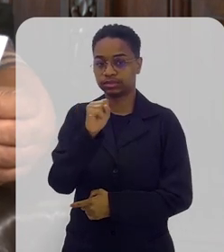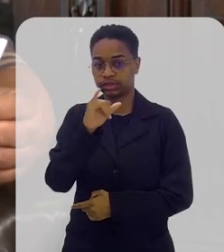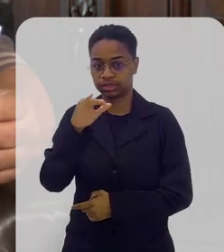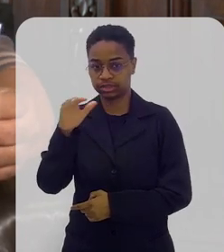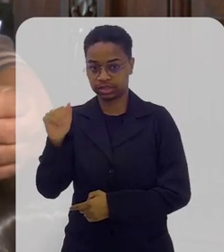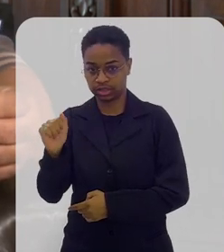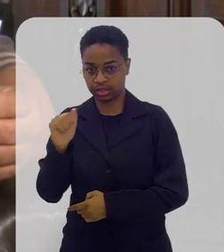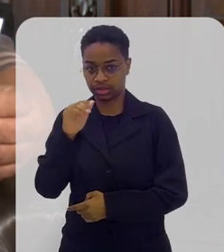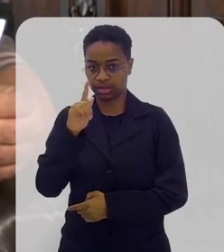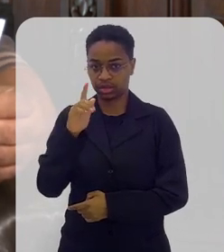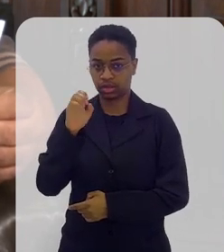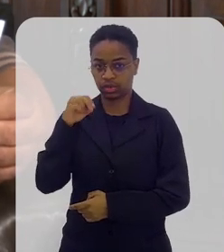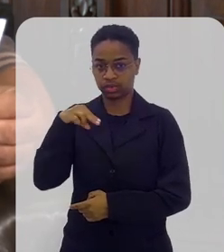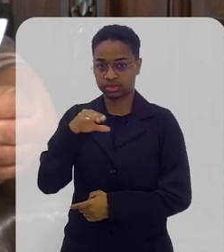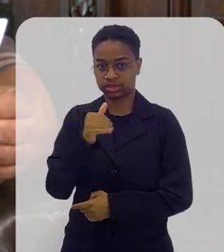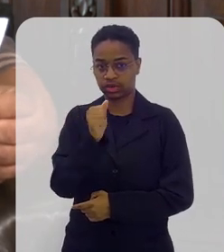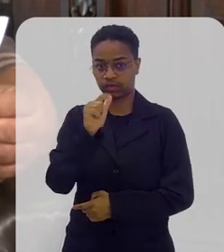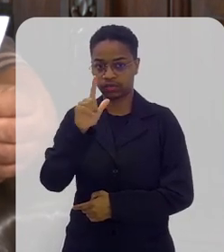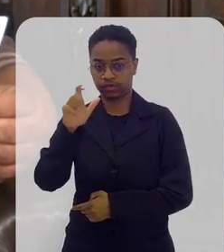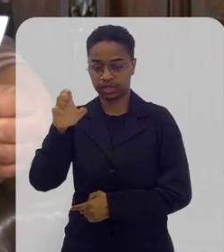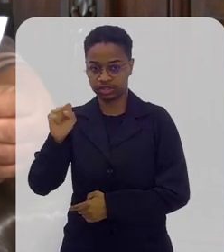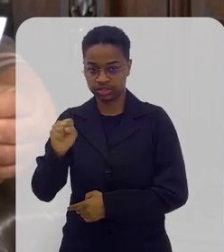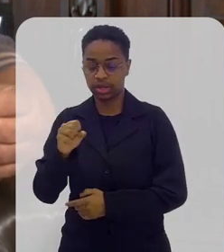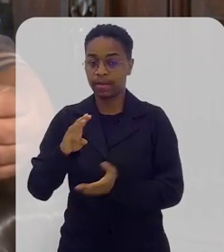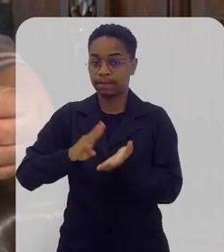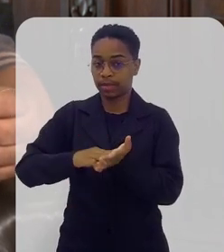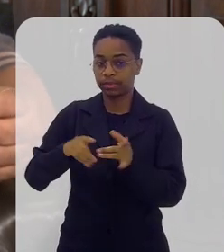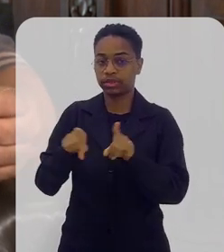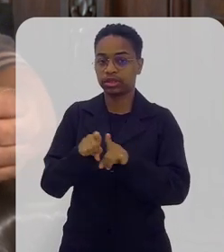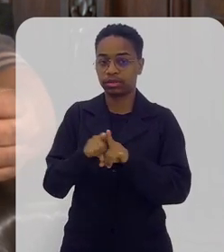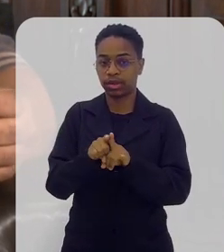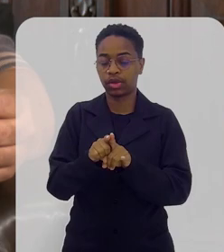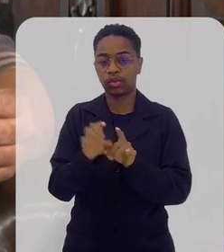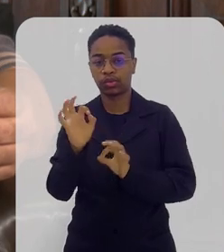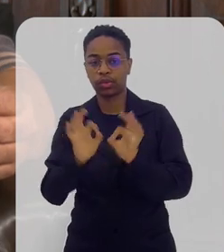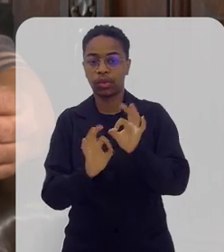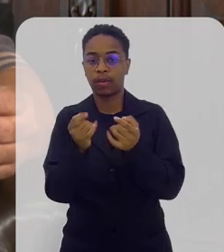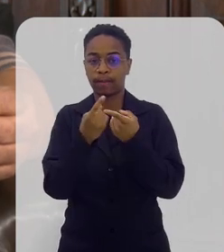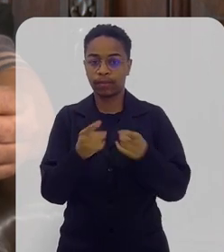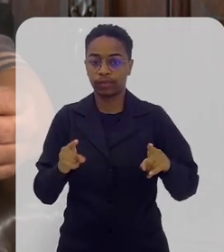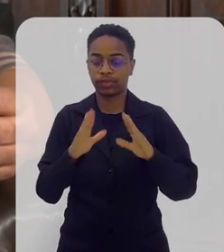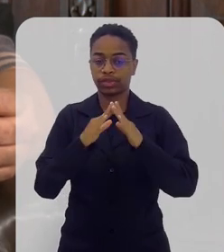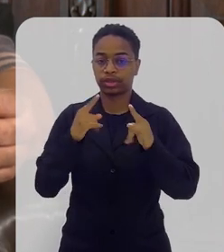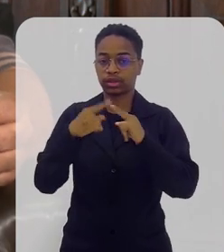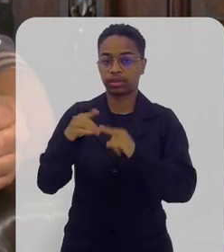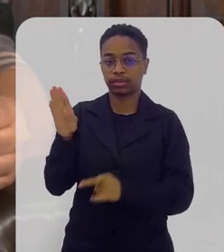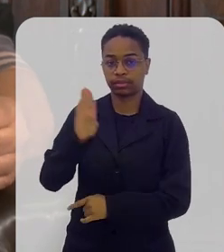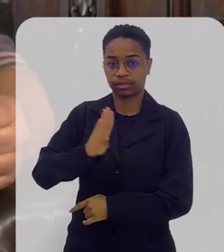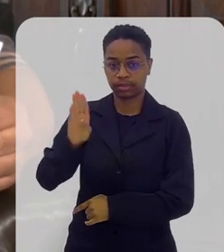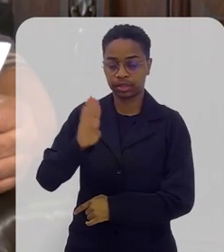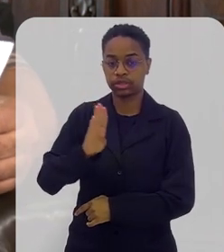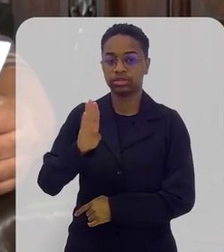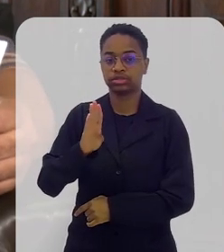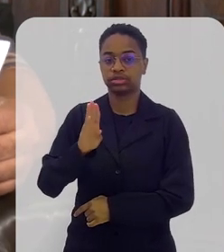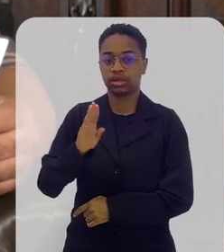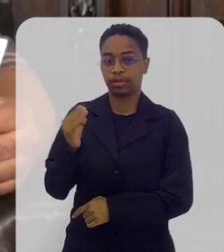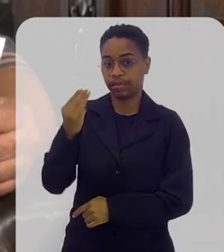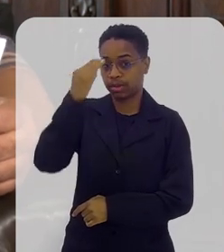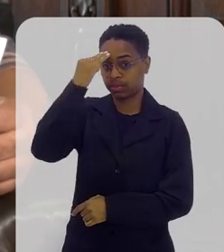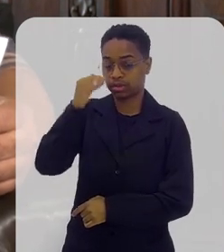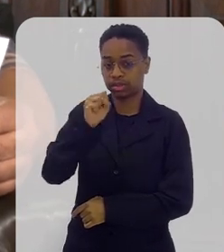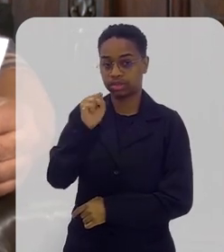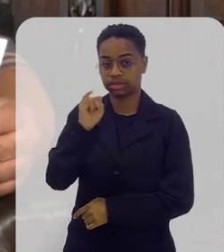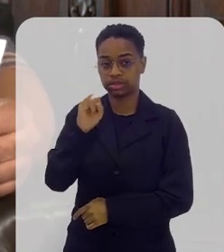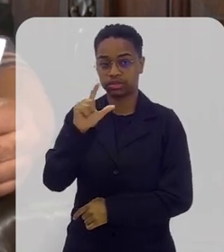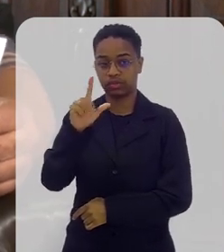Jéssica Gonçalves. É membro e ministra de música da Igreja Batista Memorial em Silva Jardim. Eu aproveito e